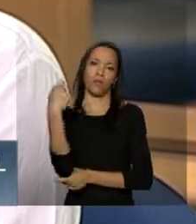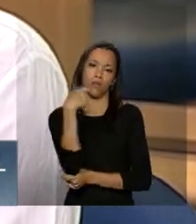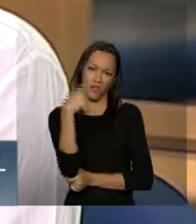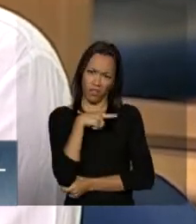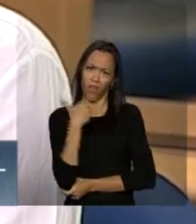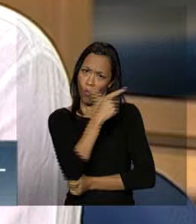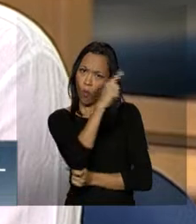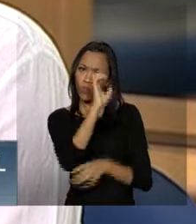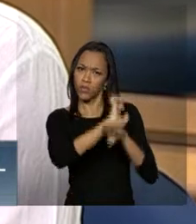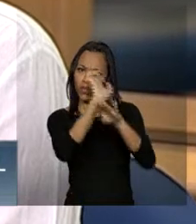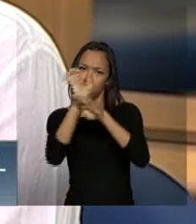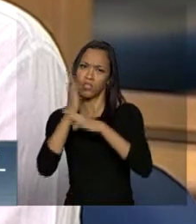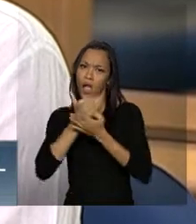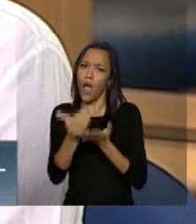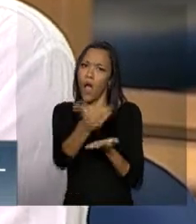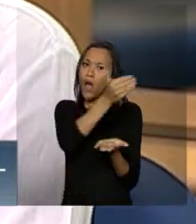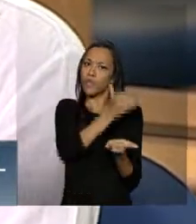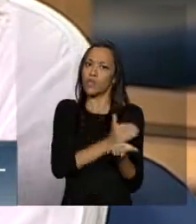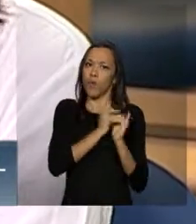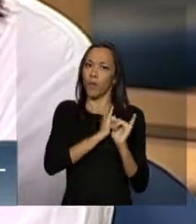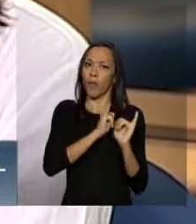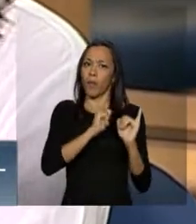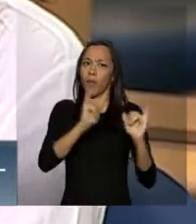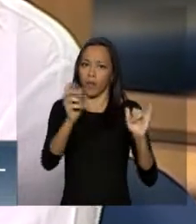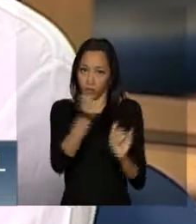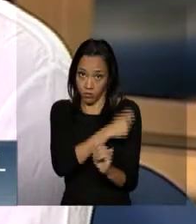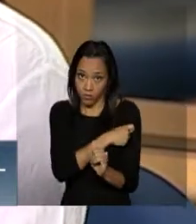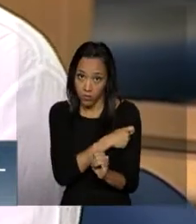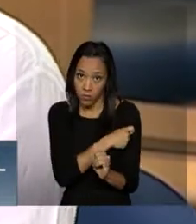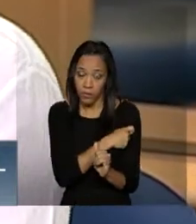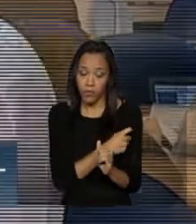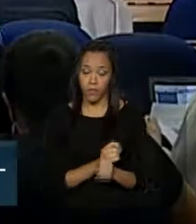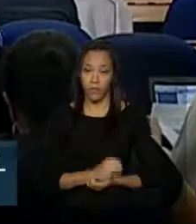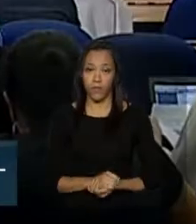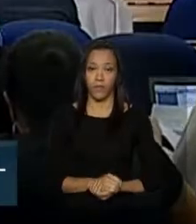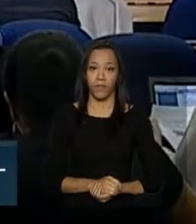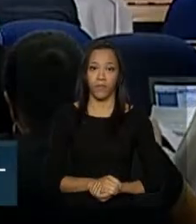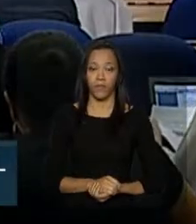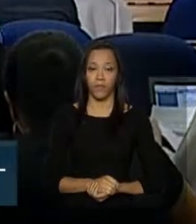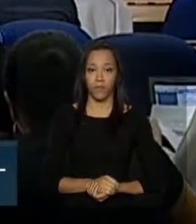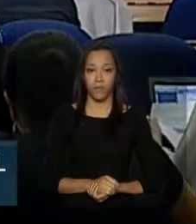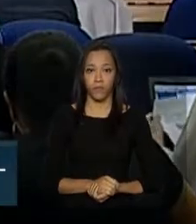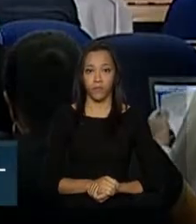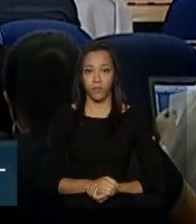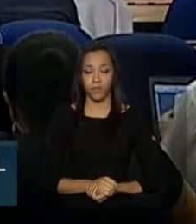também iniciaram a campanha não, antecipadamente. Só Rio Grande do Sul. Responde, pode.